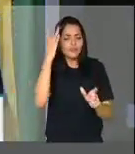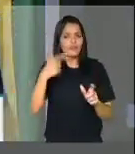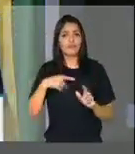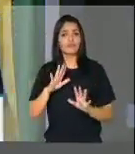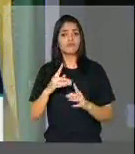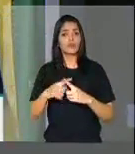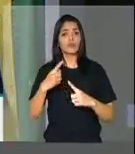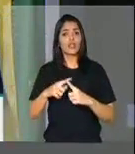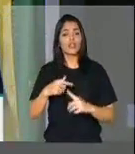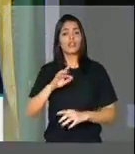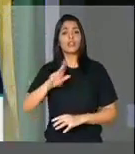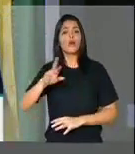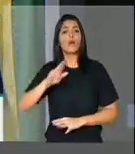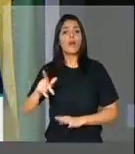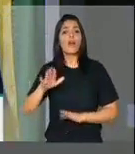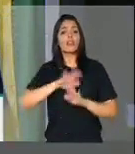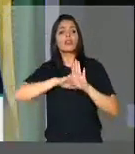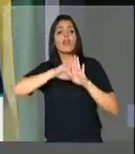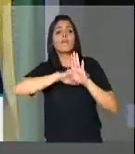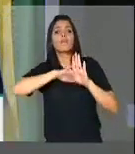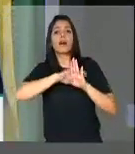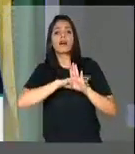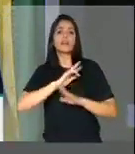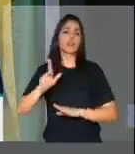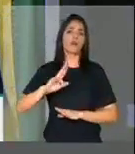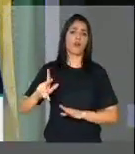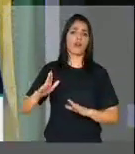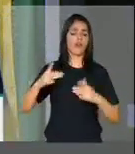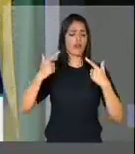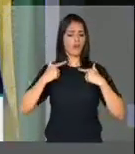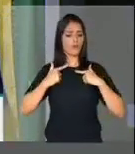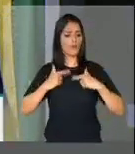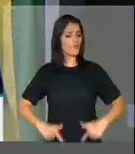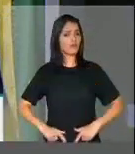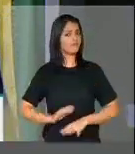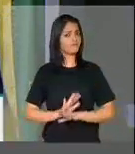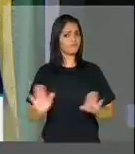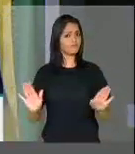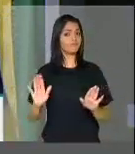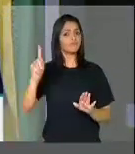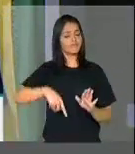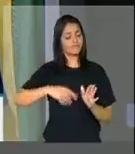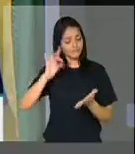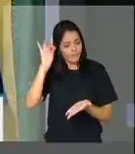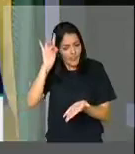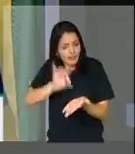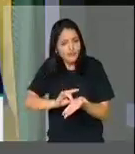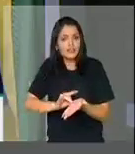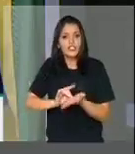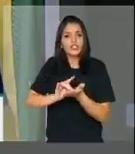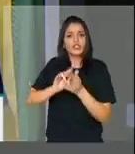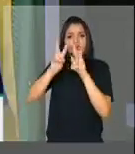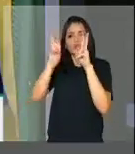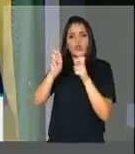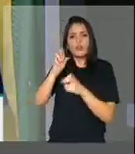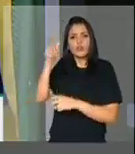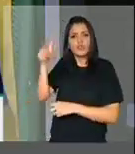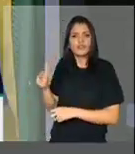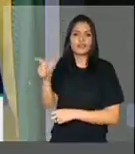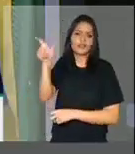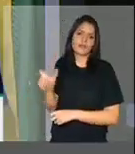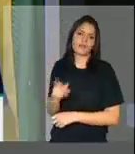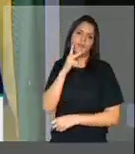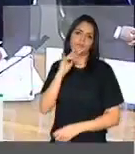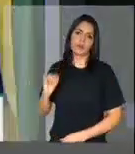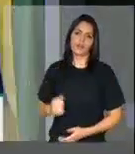isentos de demagogia e coroados de sinceridade a respeito do seu pai. Oxalá um